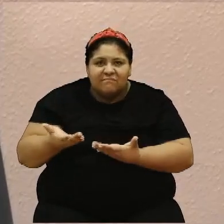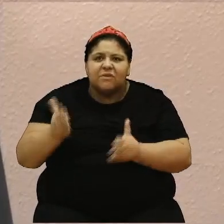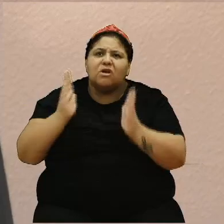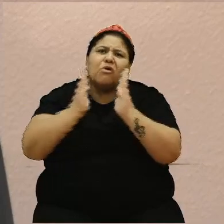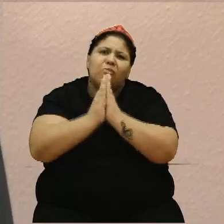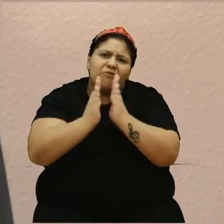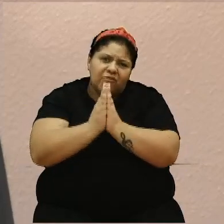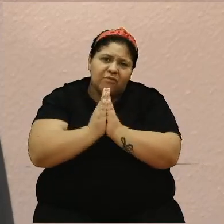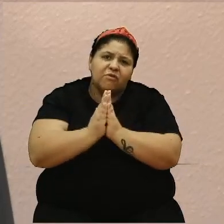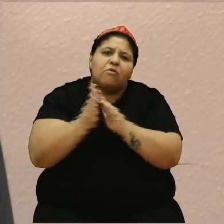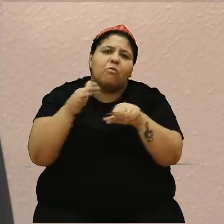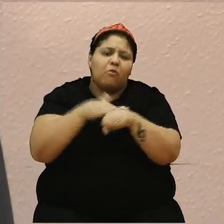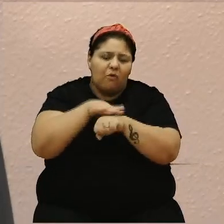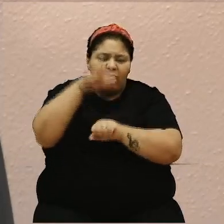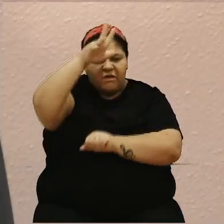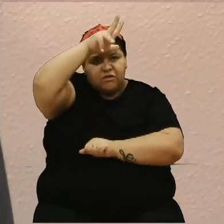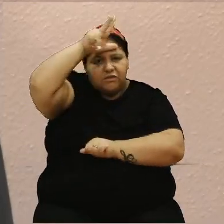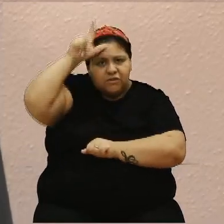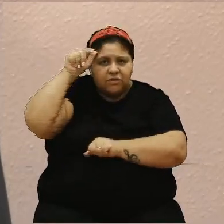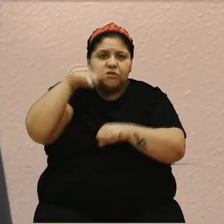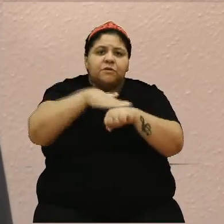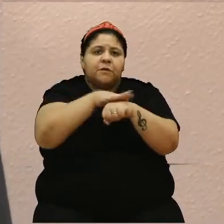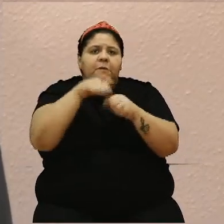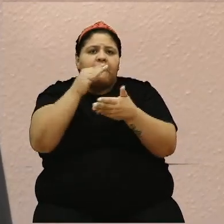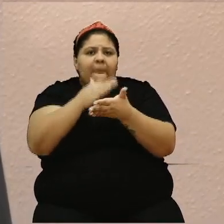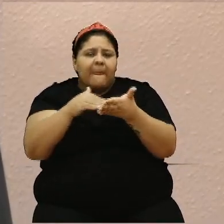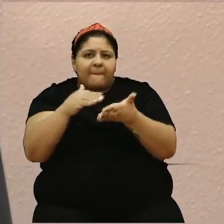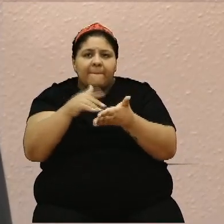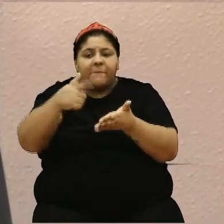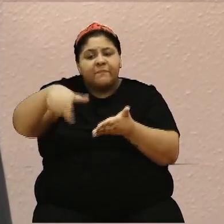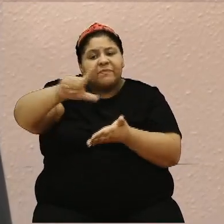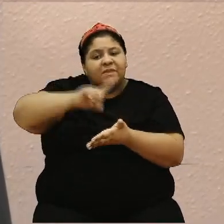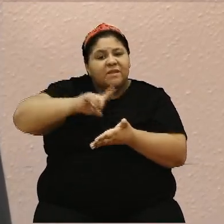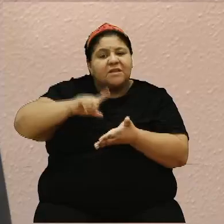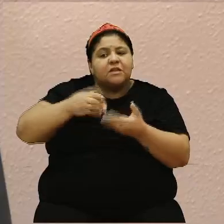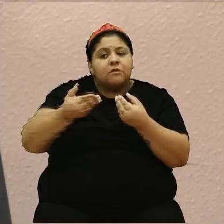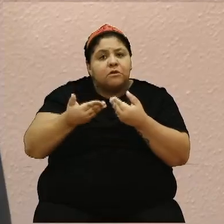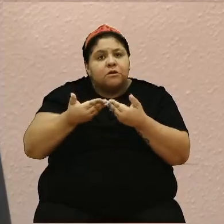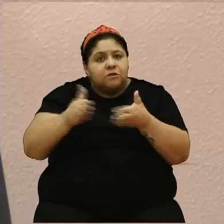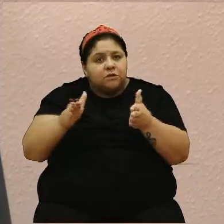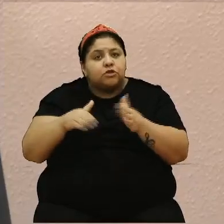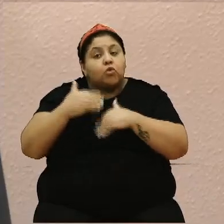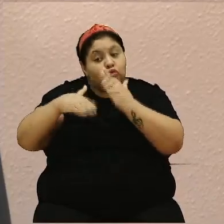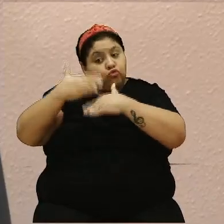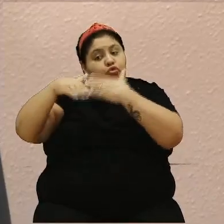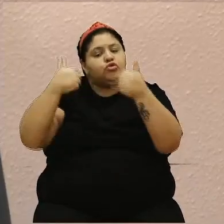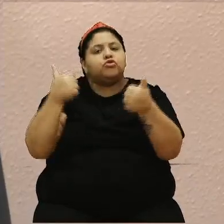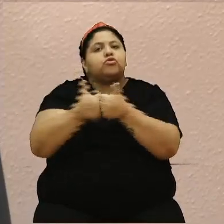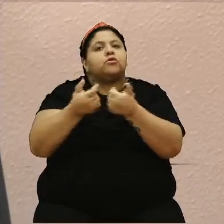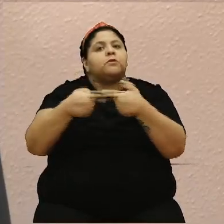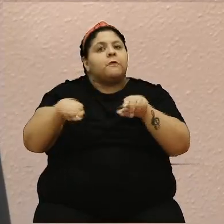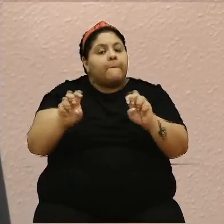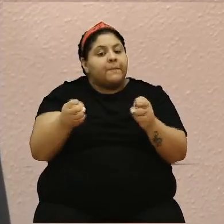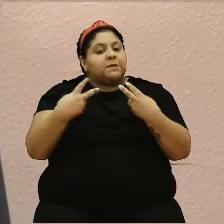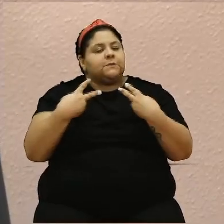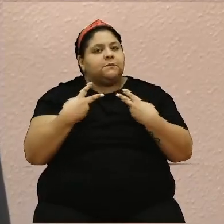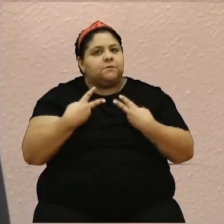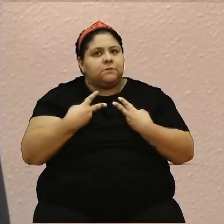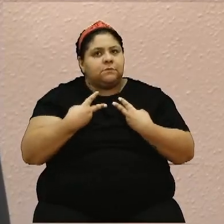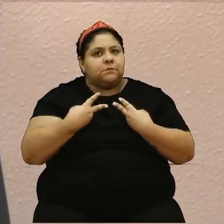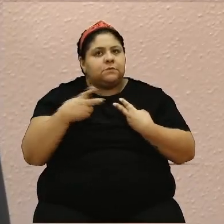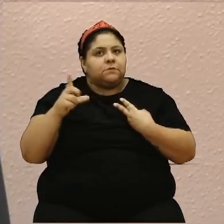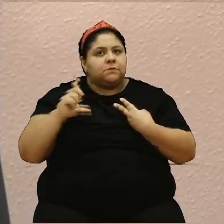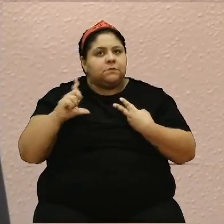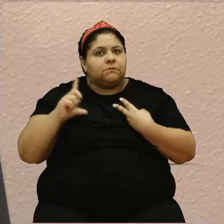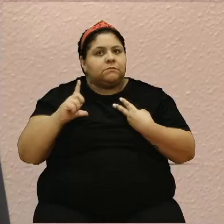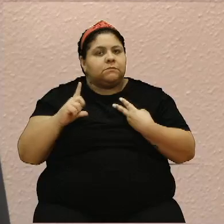favor, converse com o prefeito, converse com o secretário. Nós temos disposição sim de construir junto, mas a gente percebe que há disposição